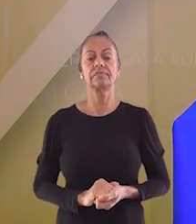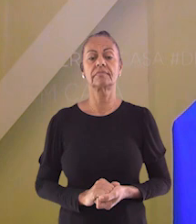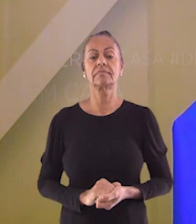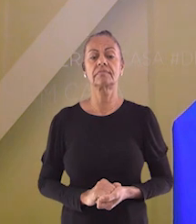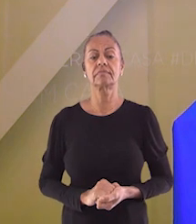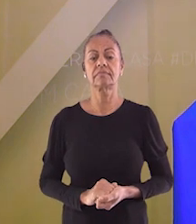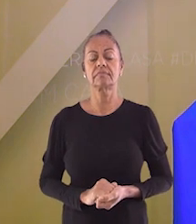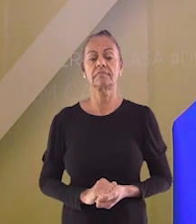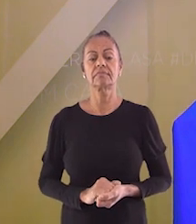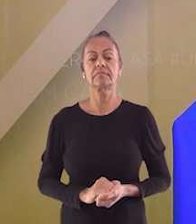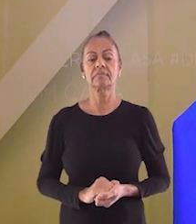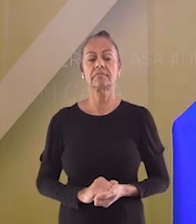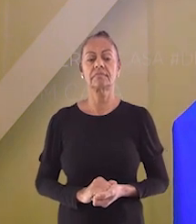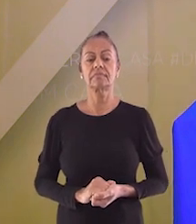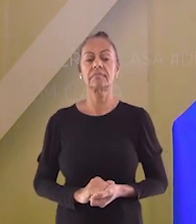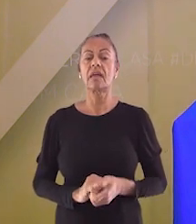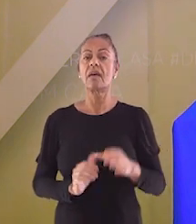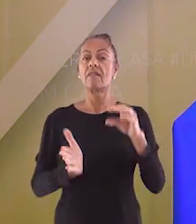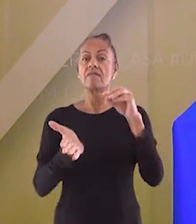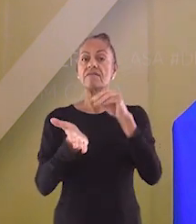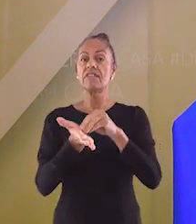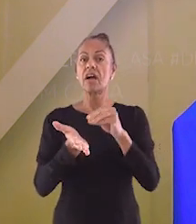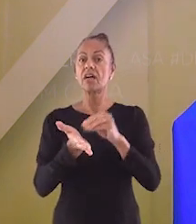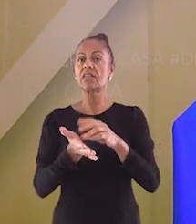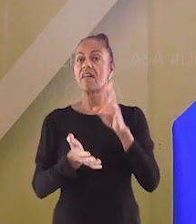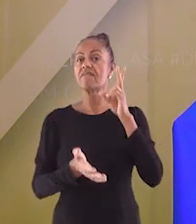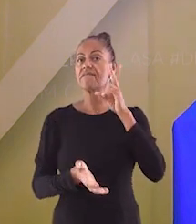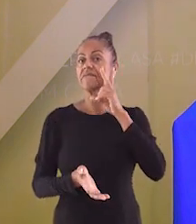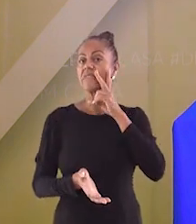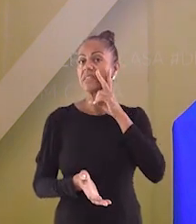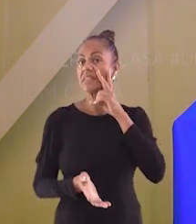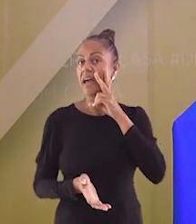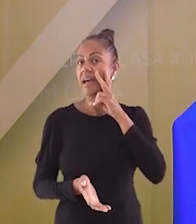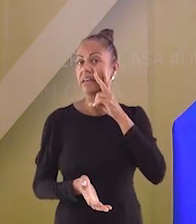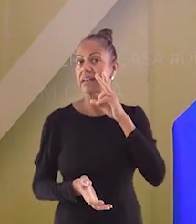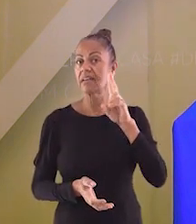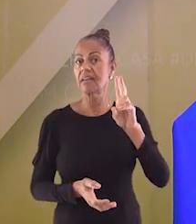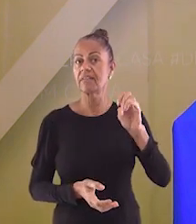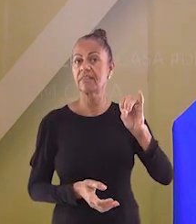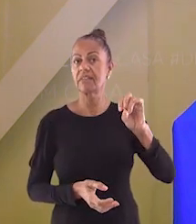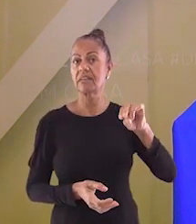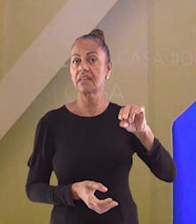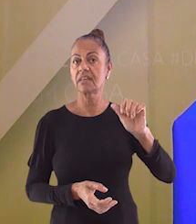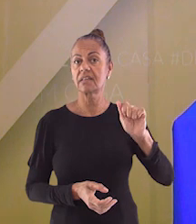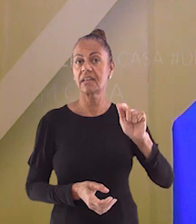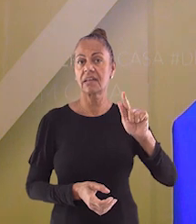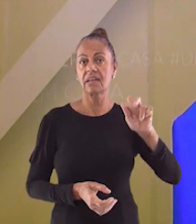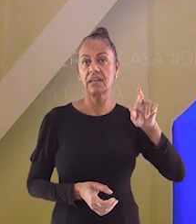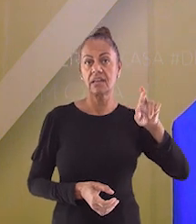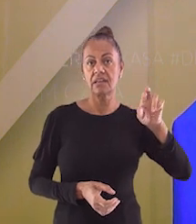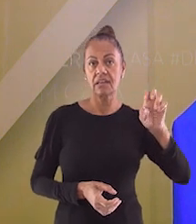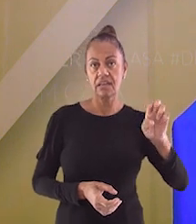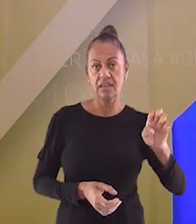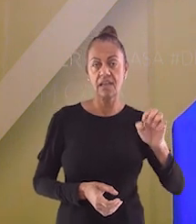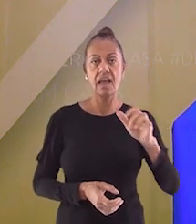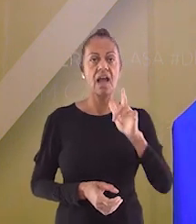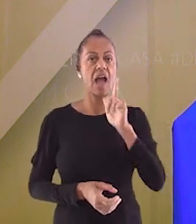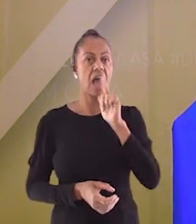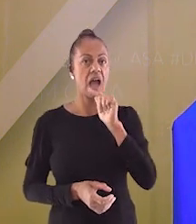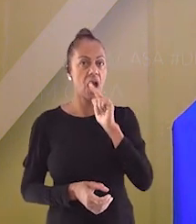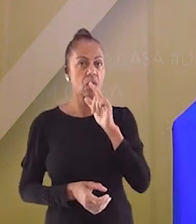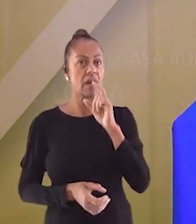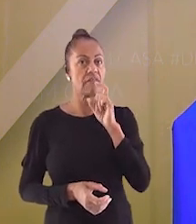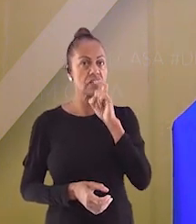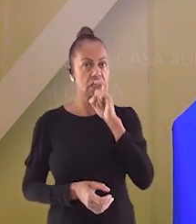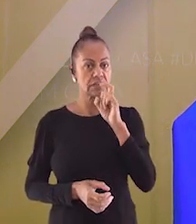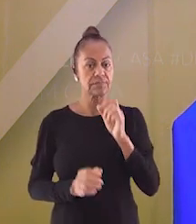aqui A parte e vou... seca já foi, então agora... Isso, agora falta o vinagre e a água fria, né? Beleza.